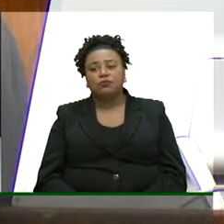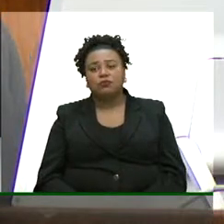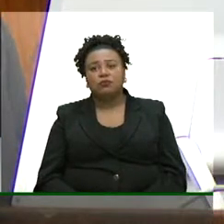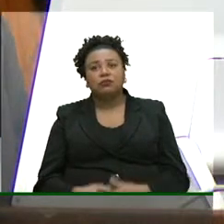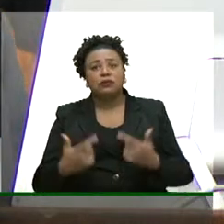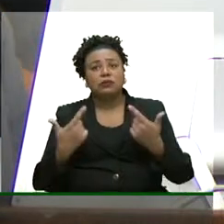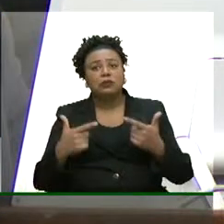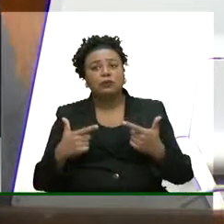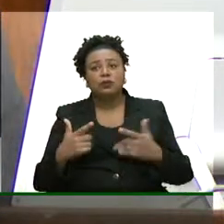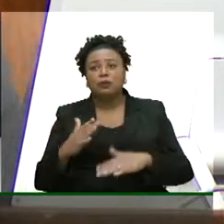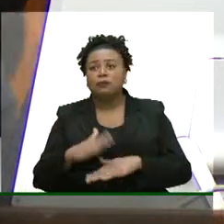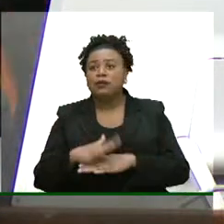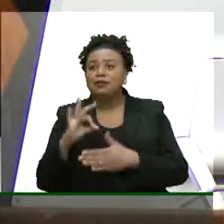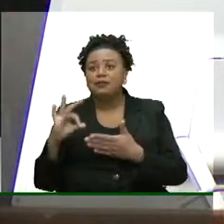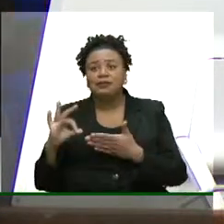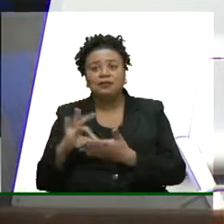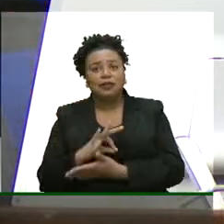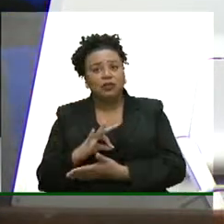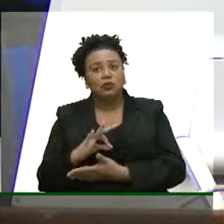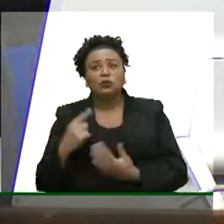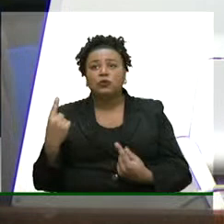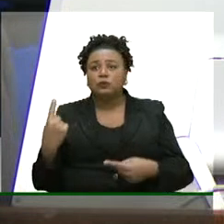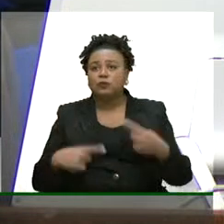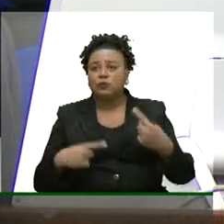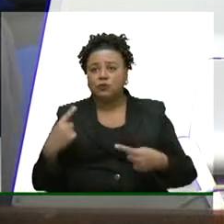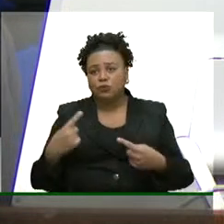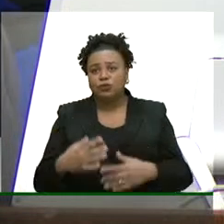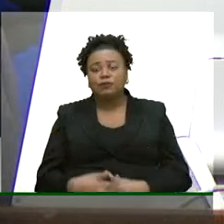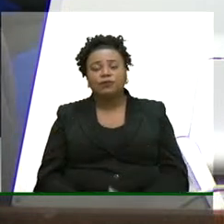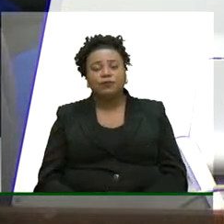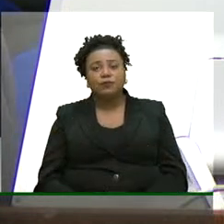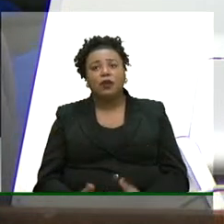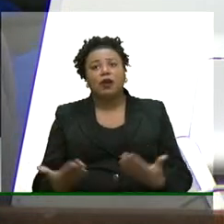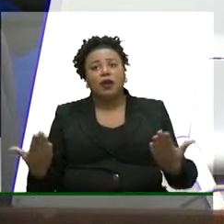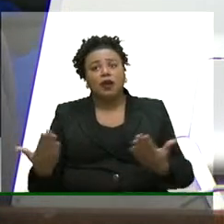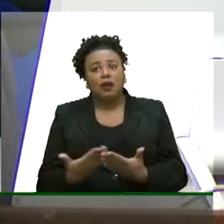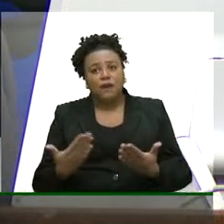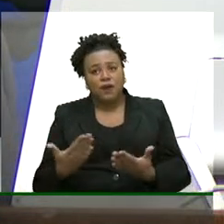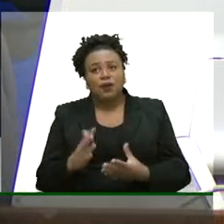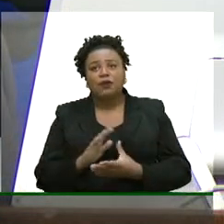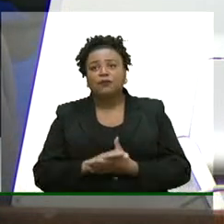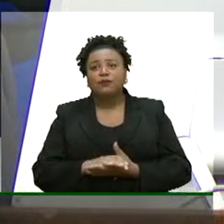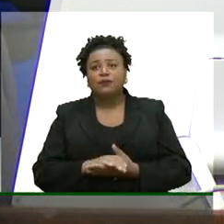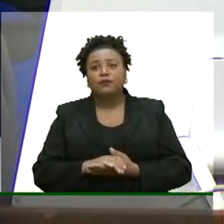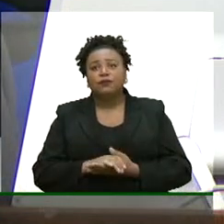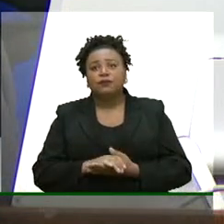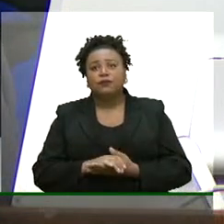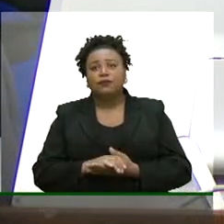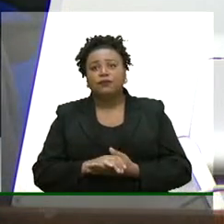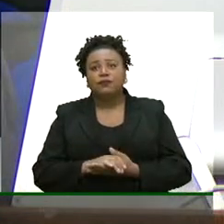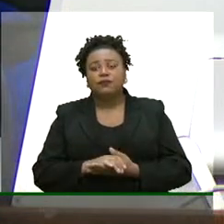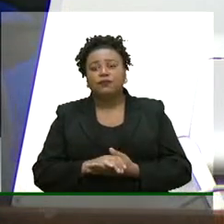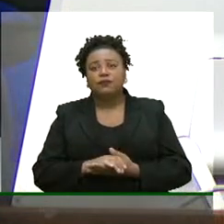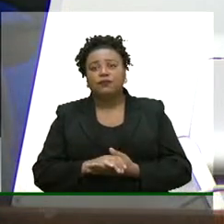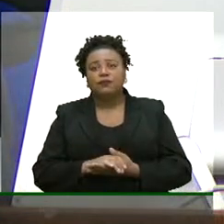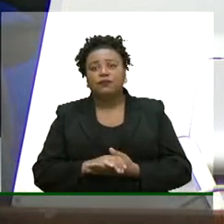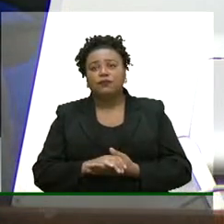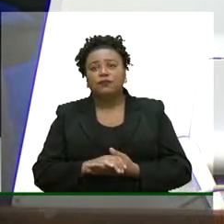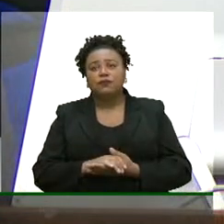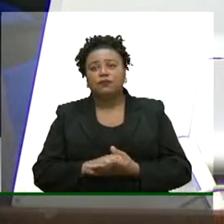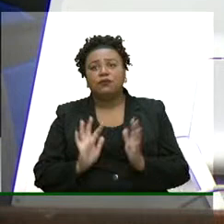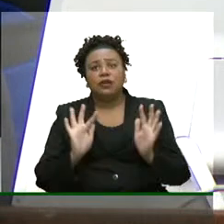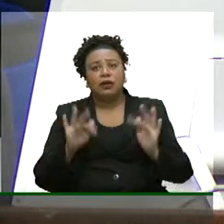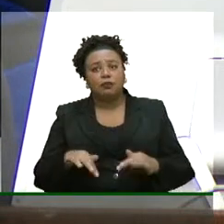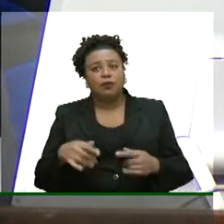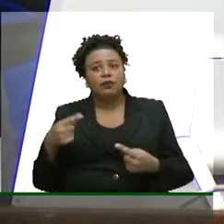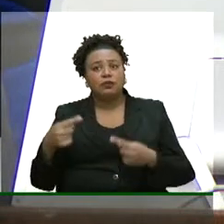Não havendo mais inscritos para discutir, vamos passar ao. Está